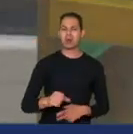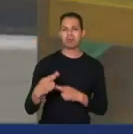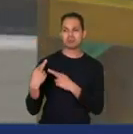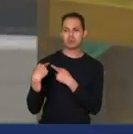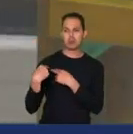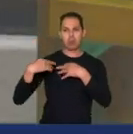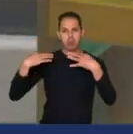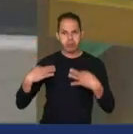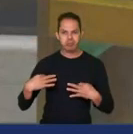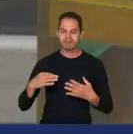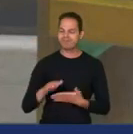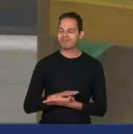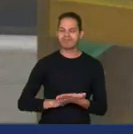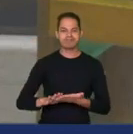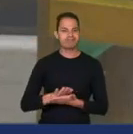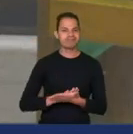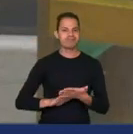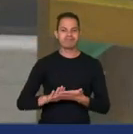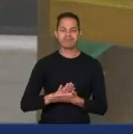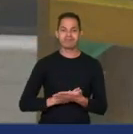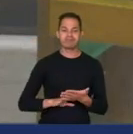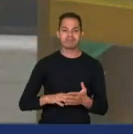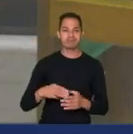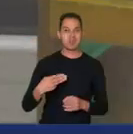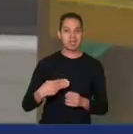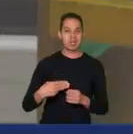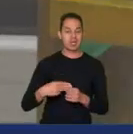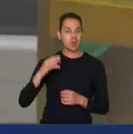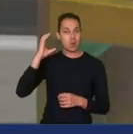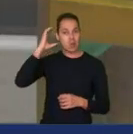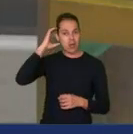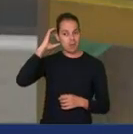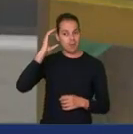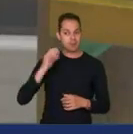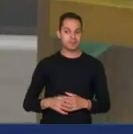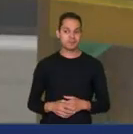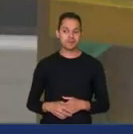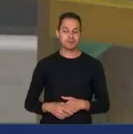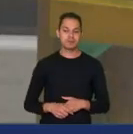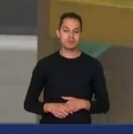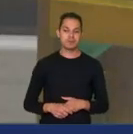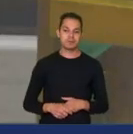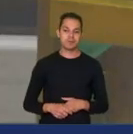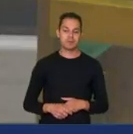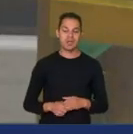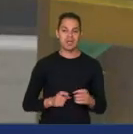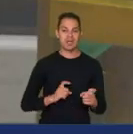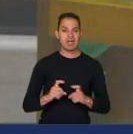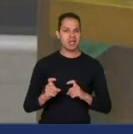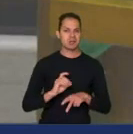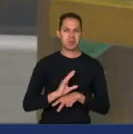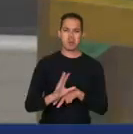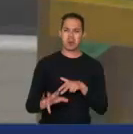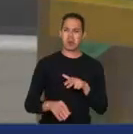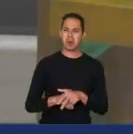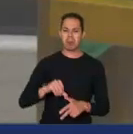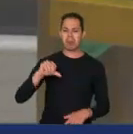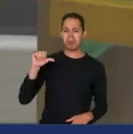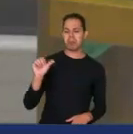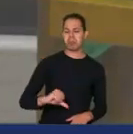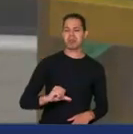da história do município de Cuiabá. E, certamente, a administração mais corrupta dentre todas